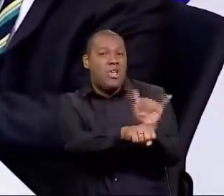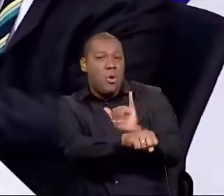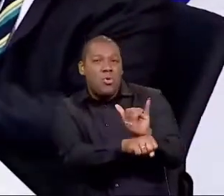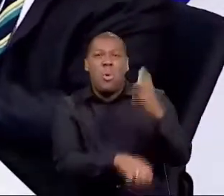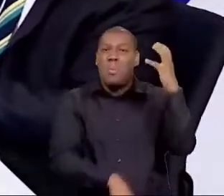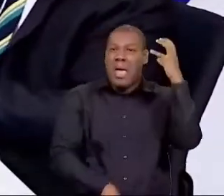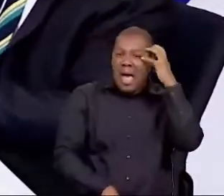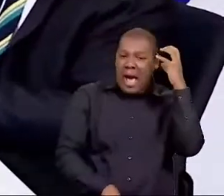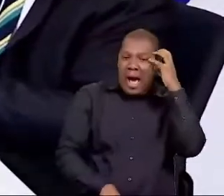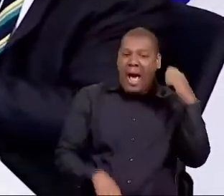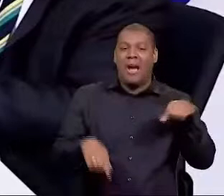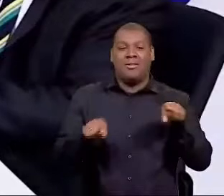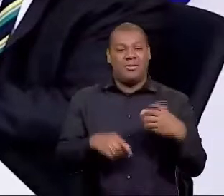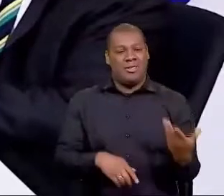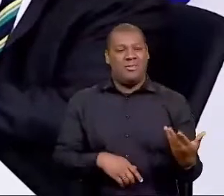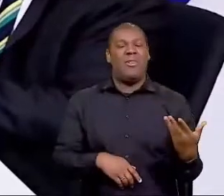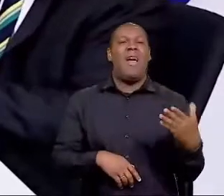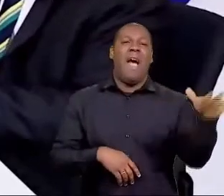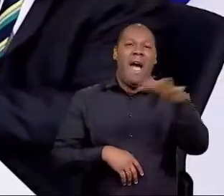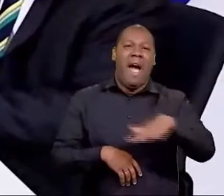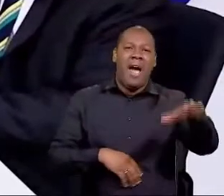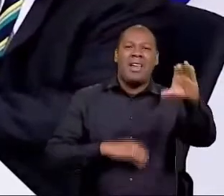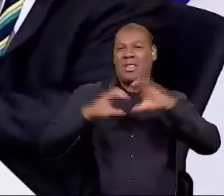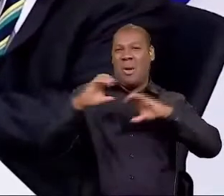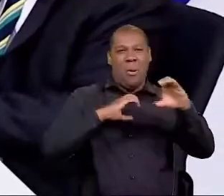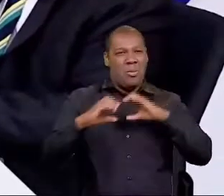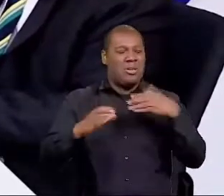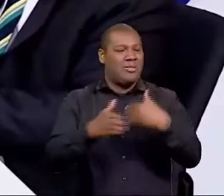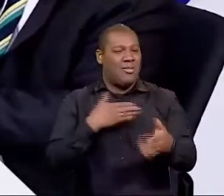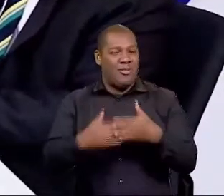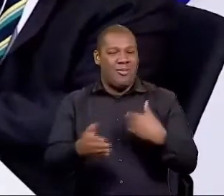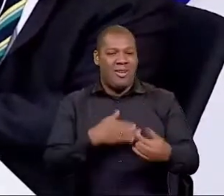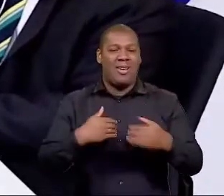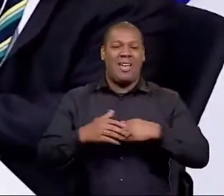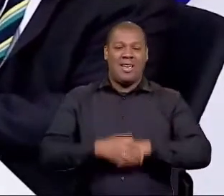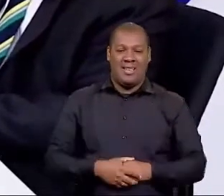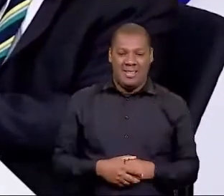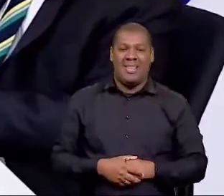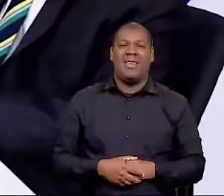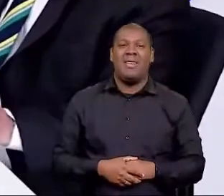que reproduzem esse programa. Quando você puder vir em casa também, é muito importante, tá? Até terça-feira que vem.